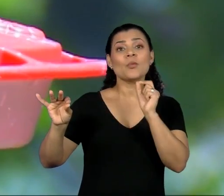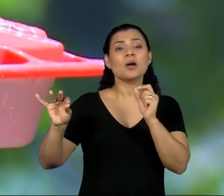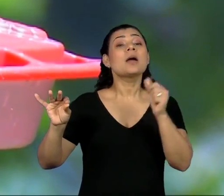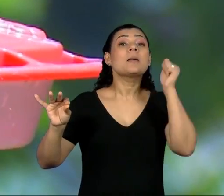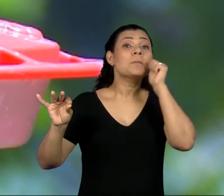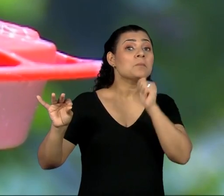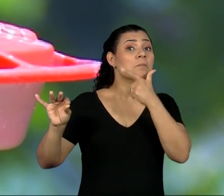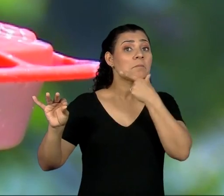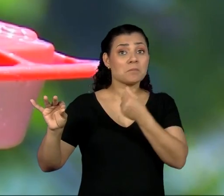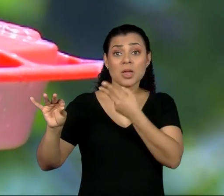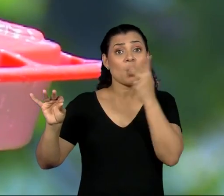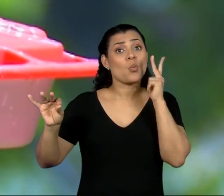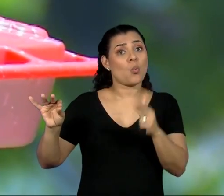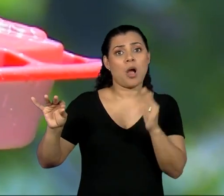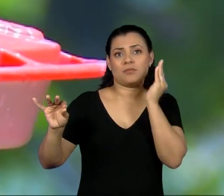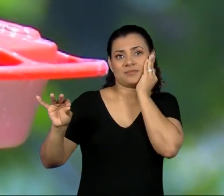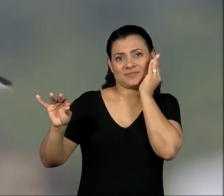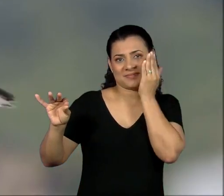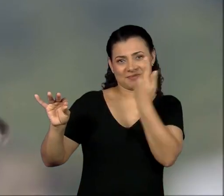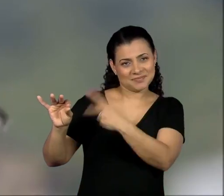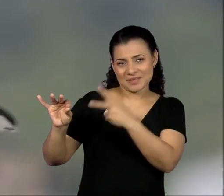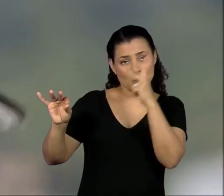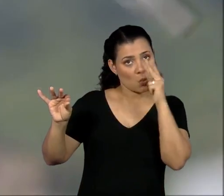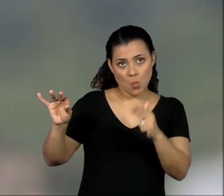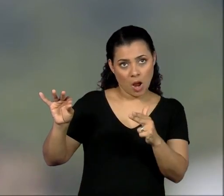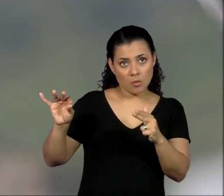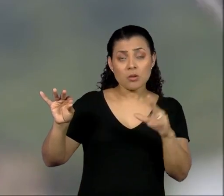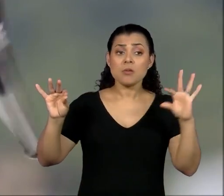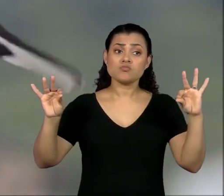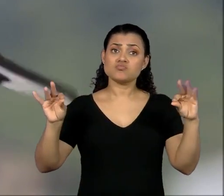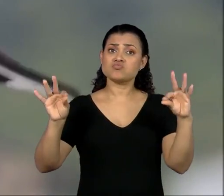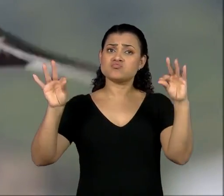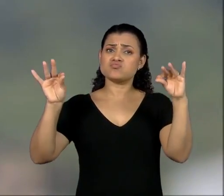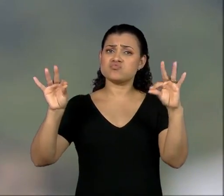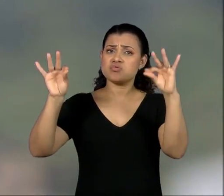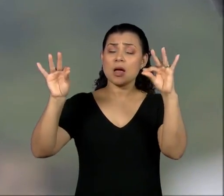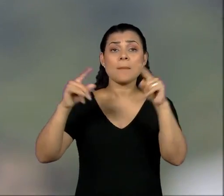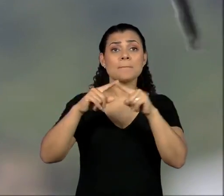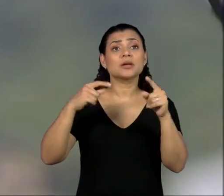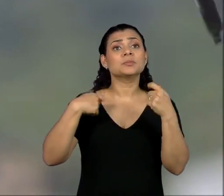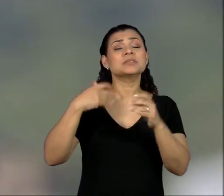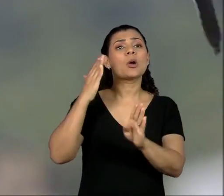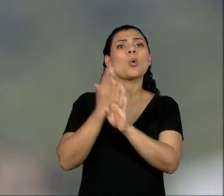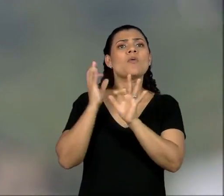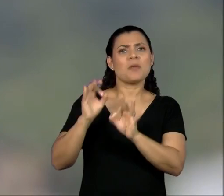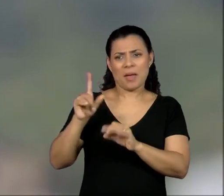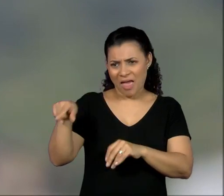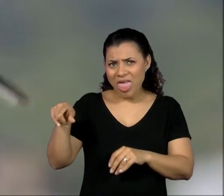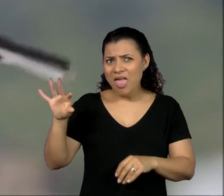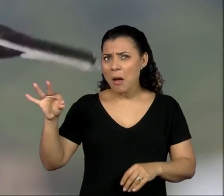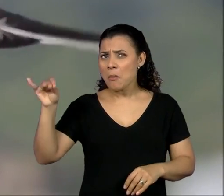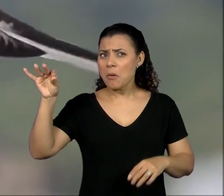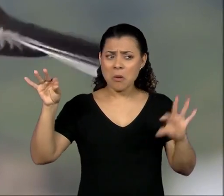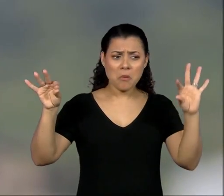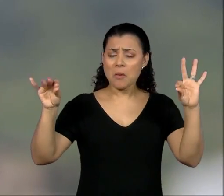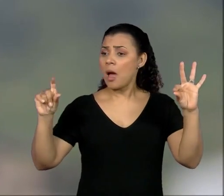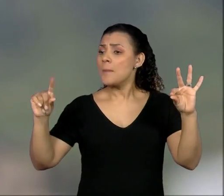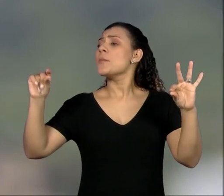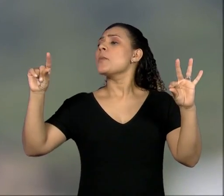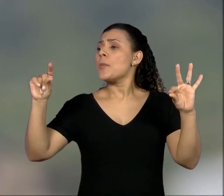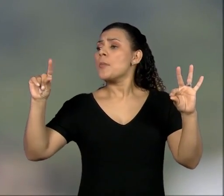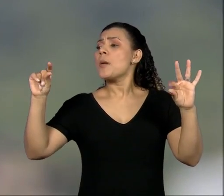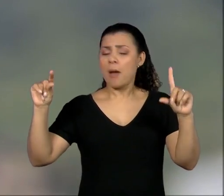fêmea, os pesquisadores supõem que os dois cantam, mas é preciso confirmar. A fisiologia das aves também